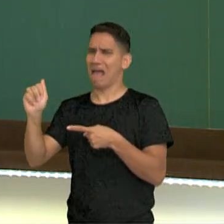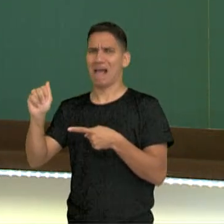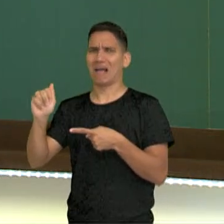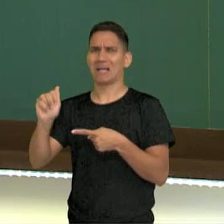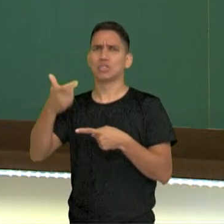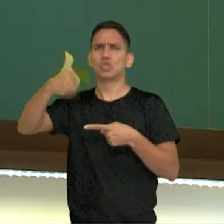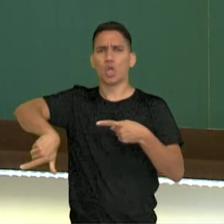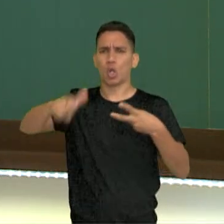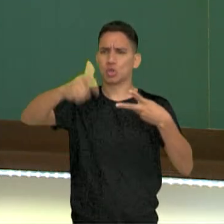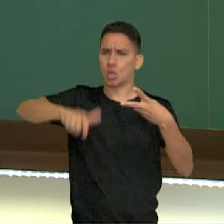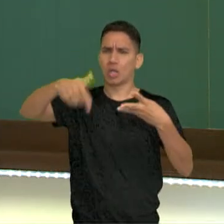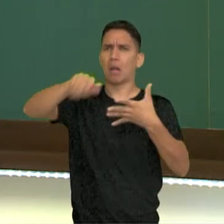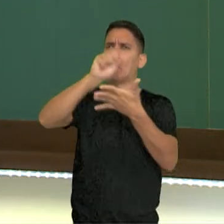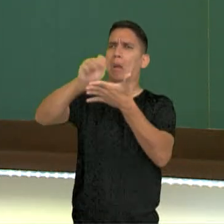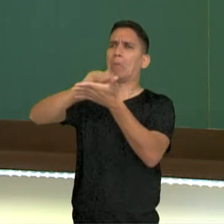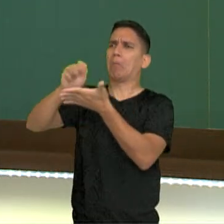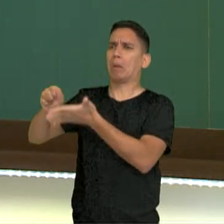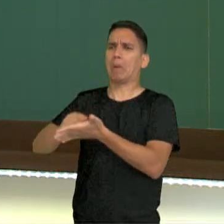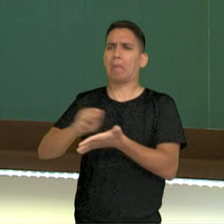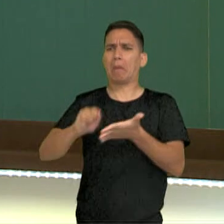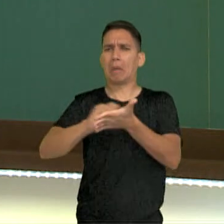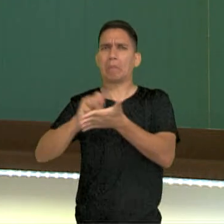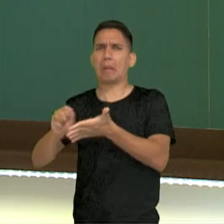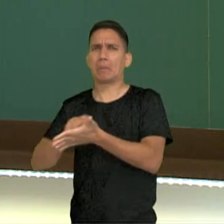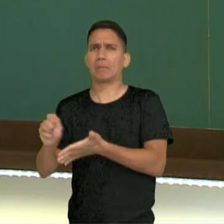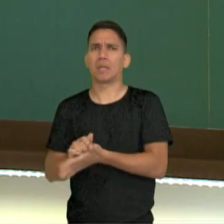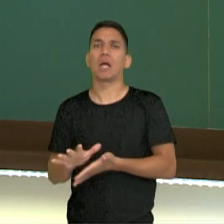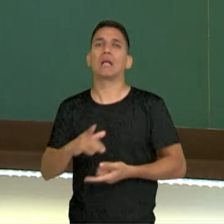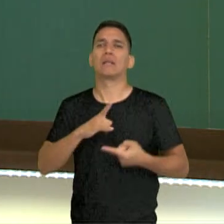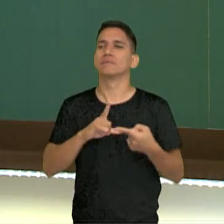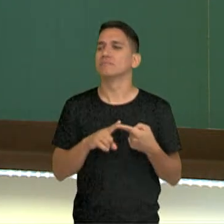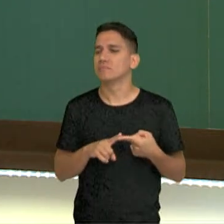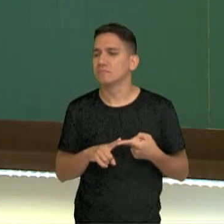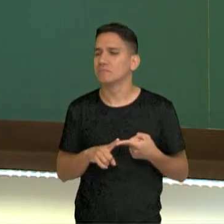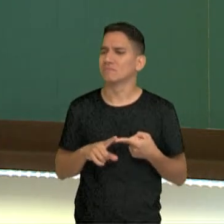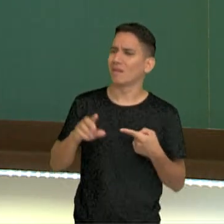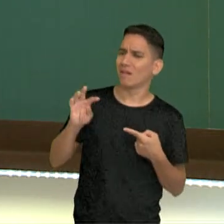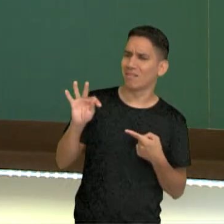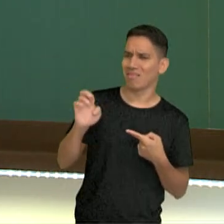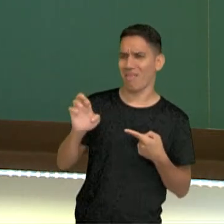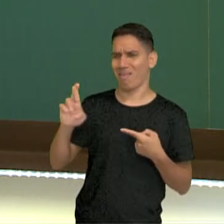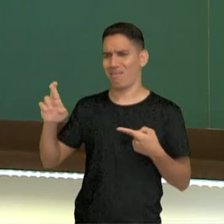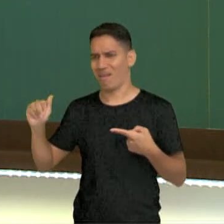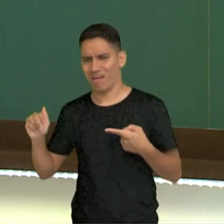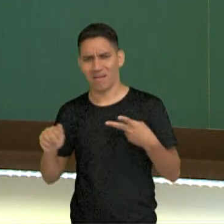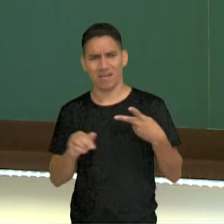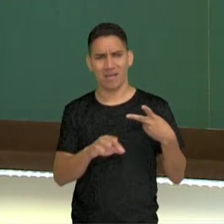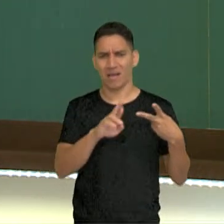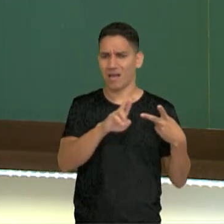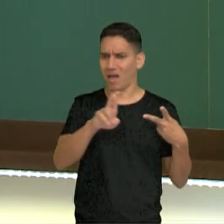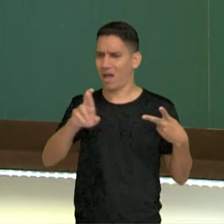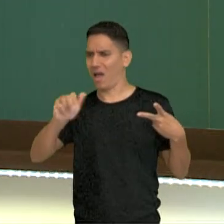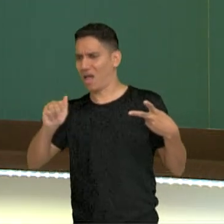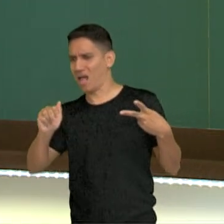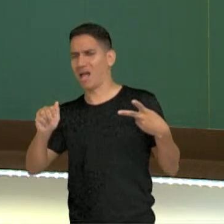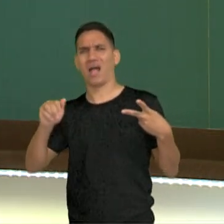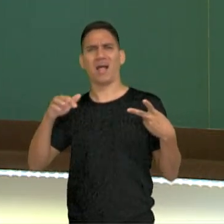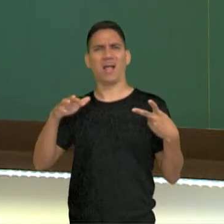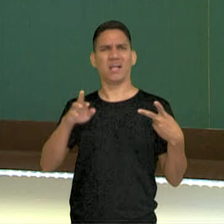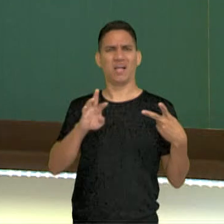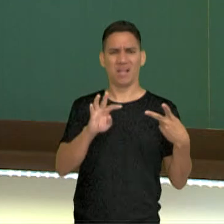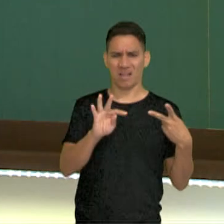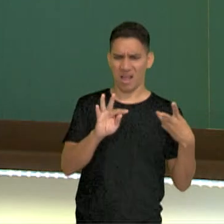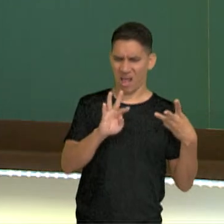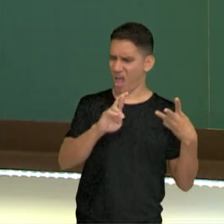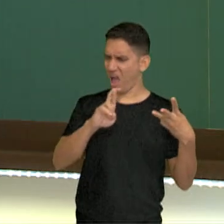de formas variadas. Ara, terra, ter, raha, terra, hate, ha, ter.